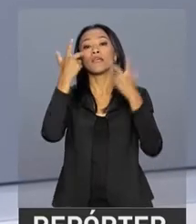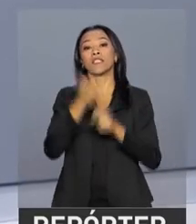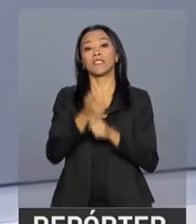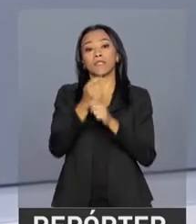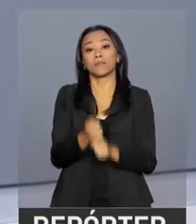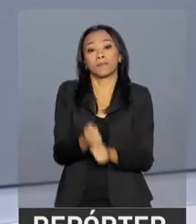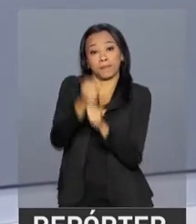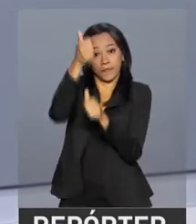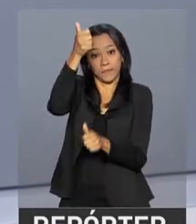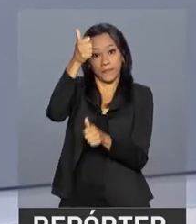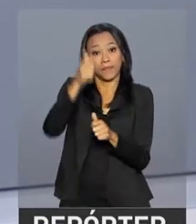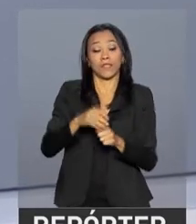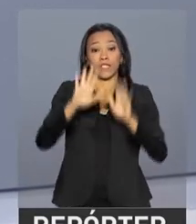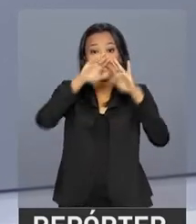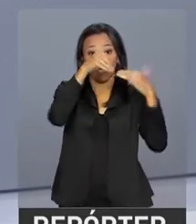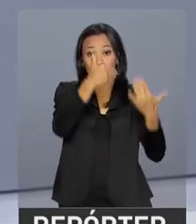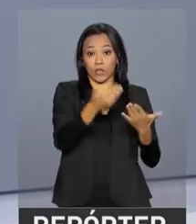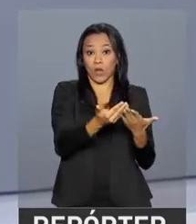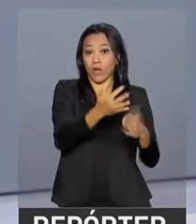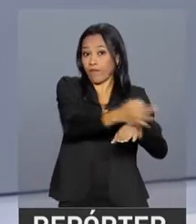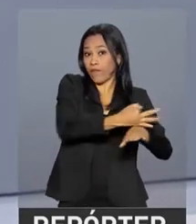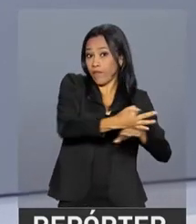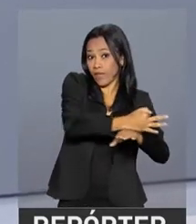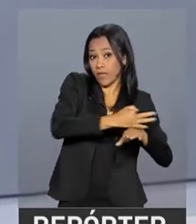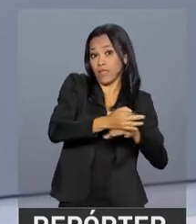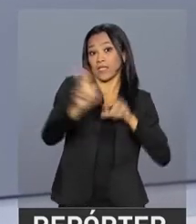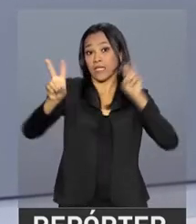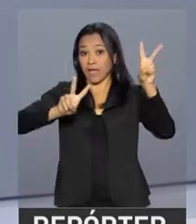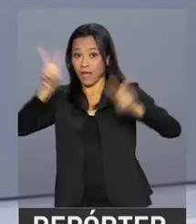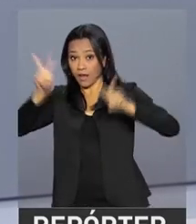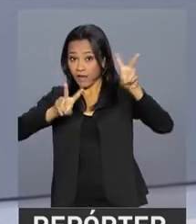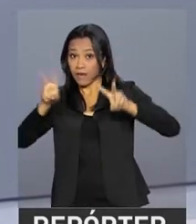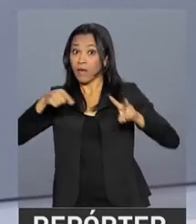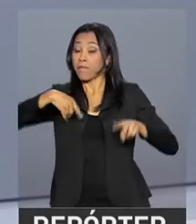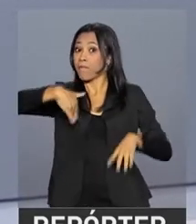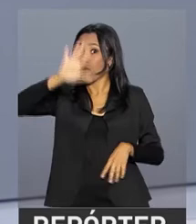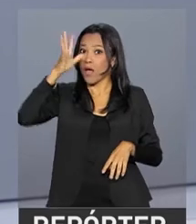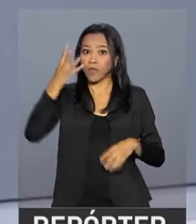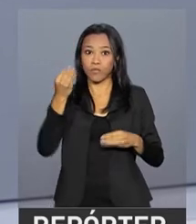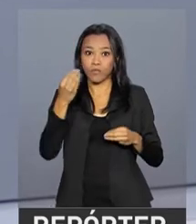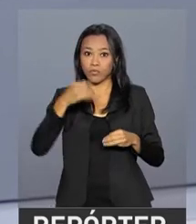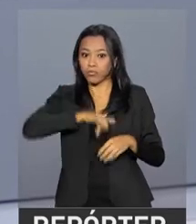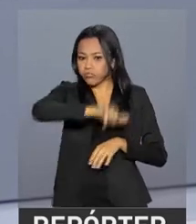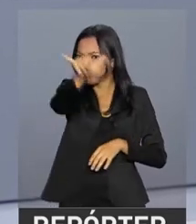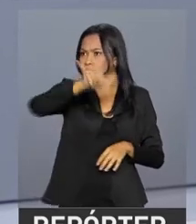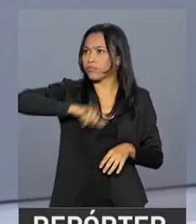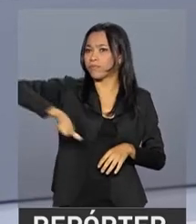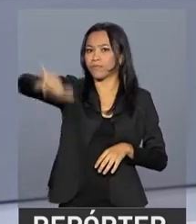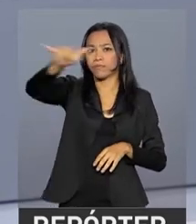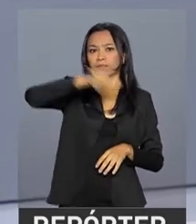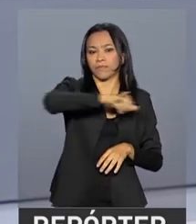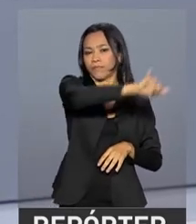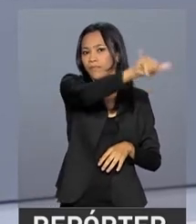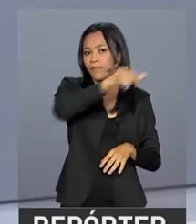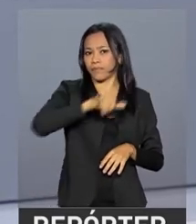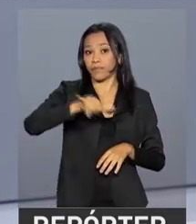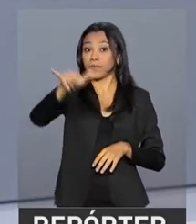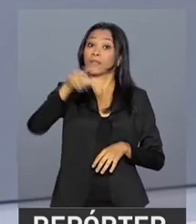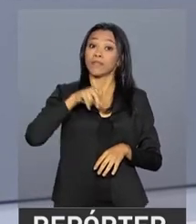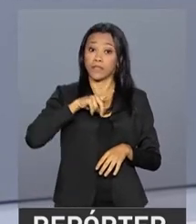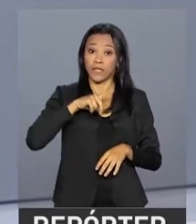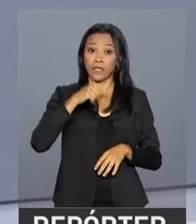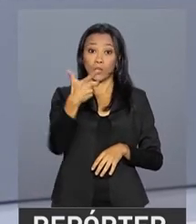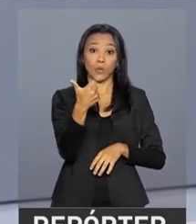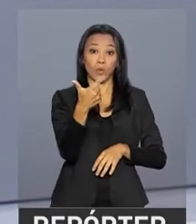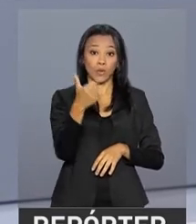escolares e carnaval são período de maior movimento nos aeroportos brasileiros mesmo tendo um aumento de 12% no número